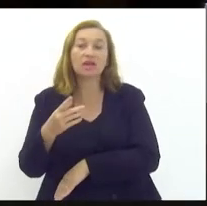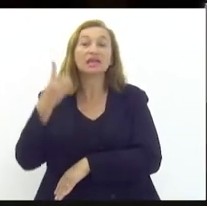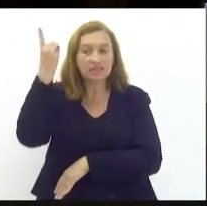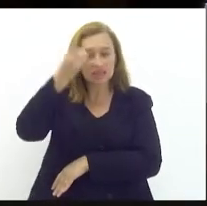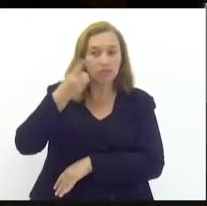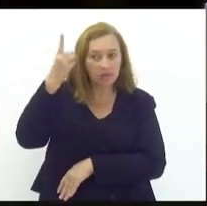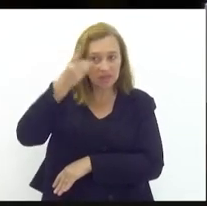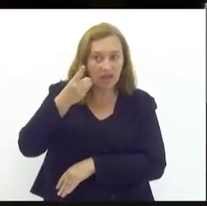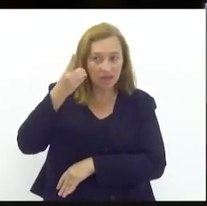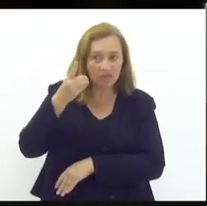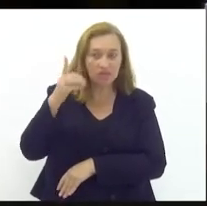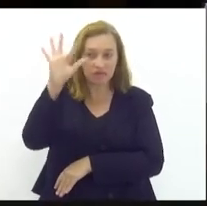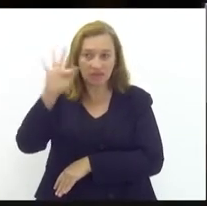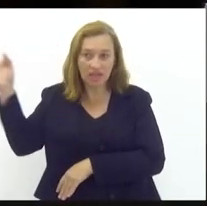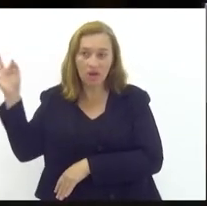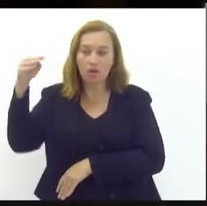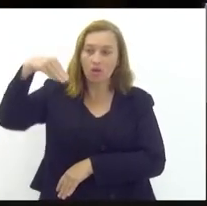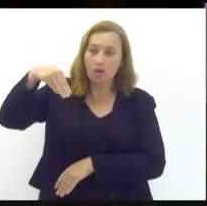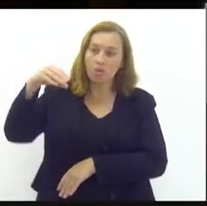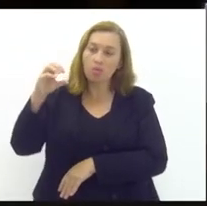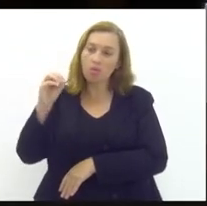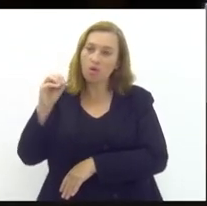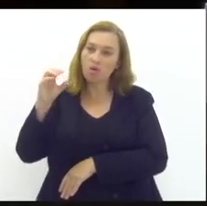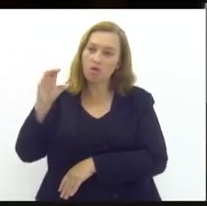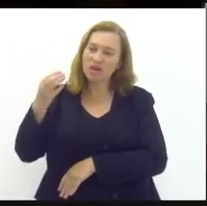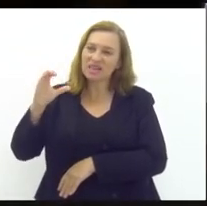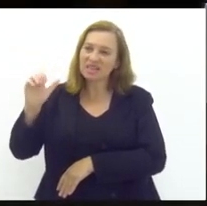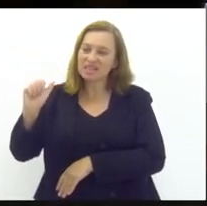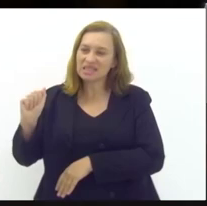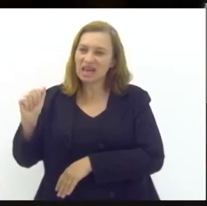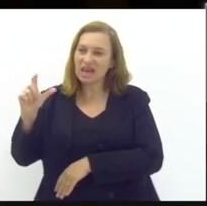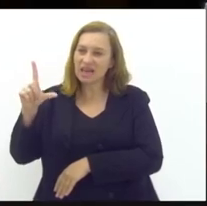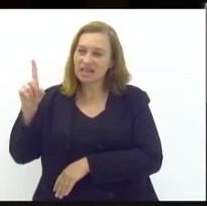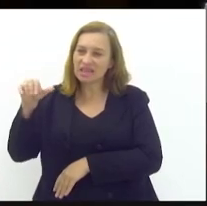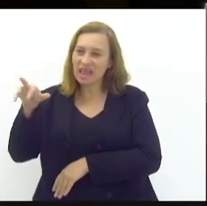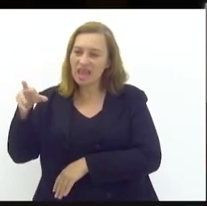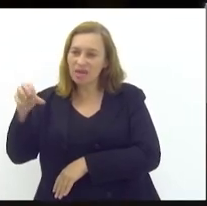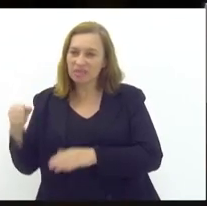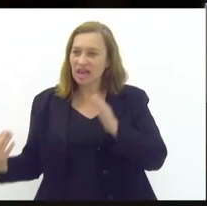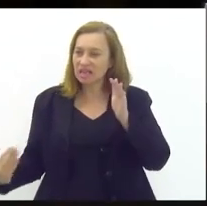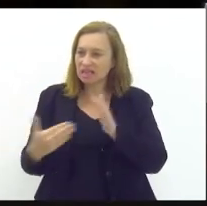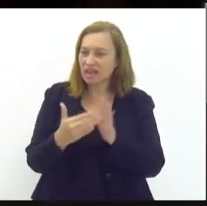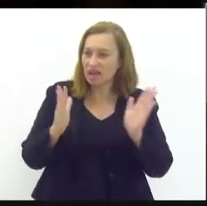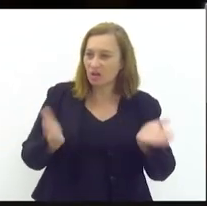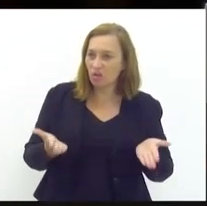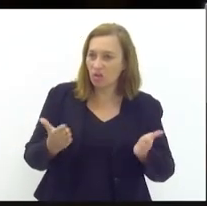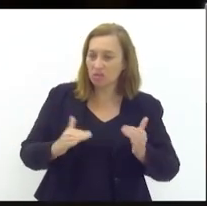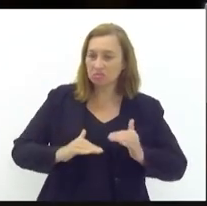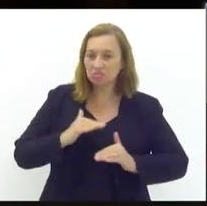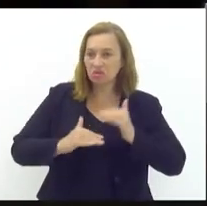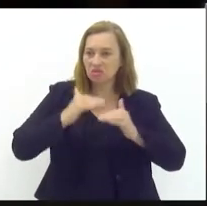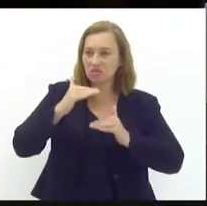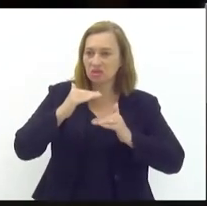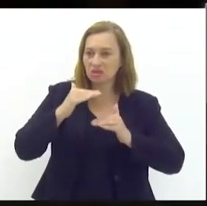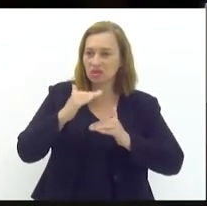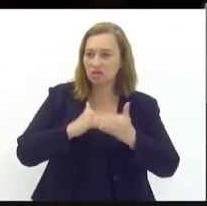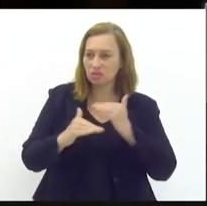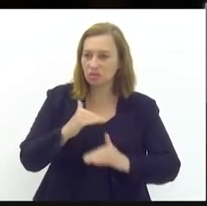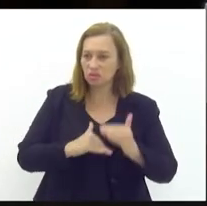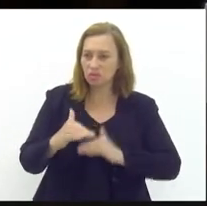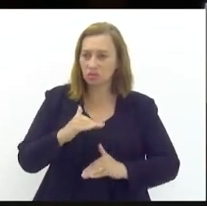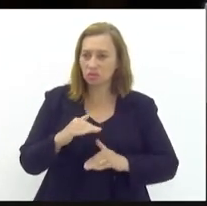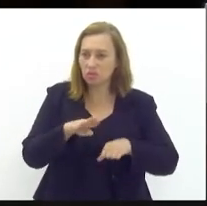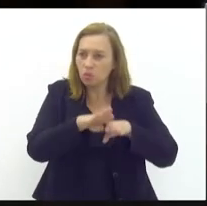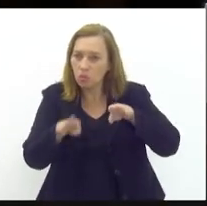federal começou a reforma lá atrás de mussadermes até agora nós tivemos um crescimento voo de galinha baixo crescimento desigualdade caindo